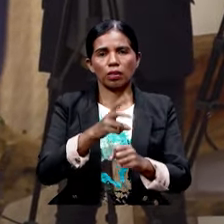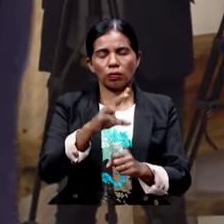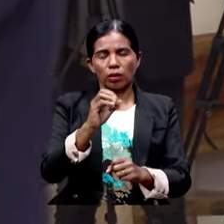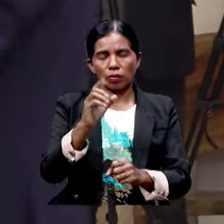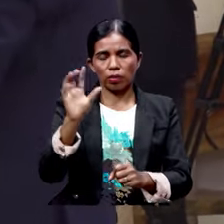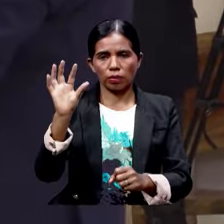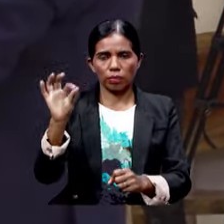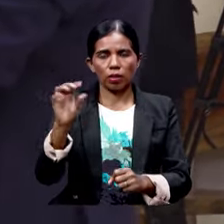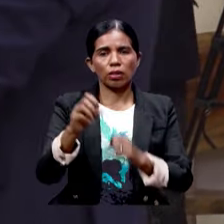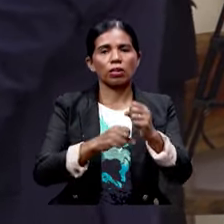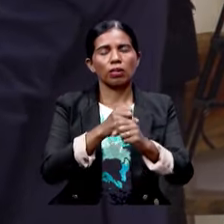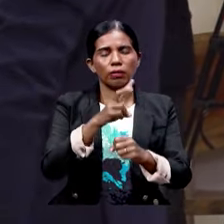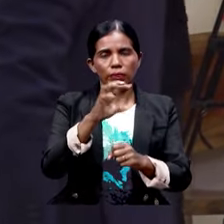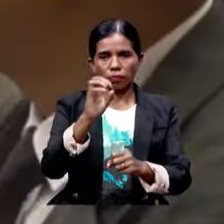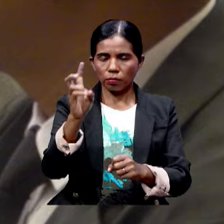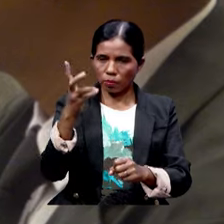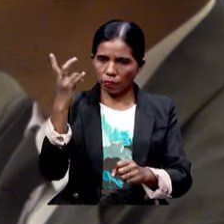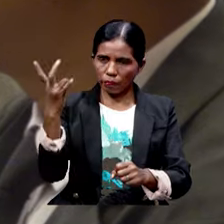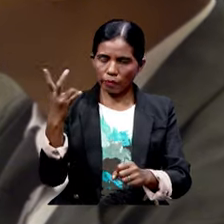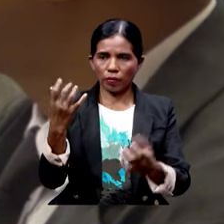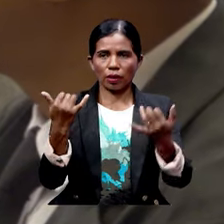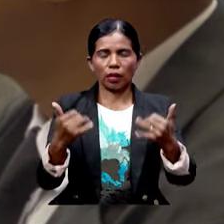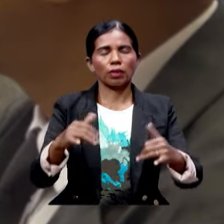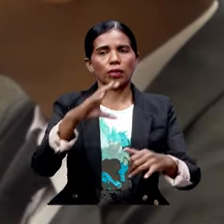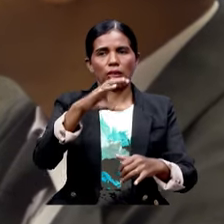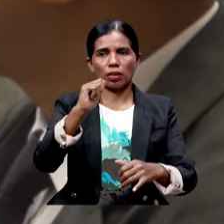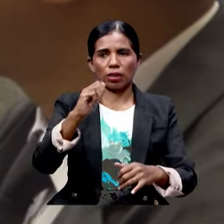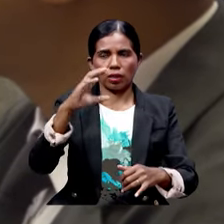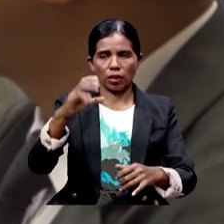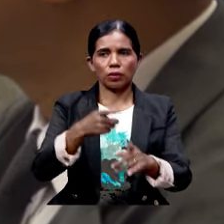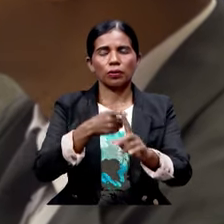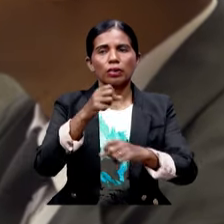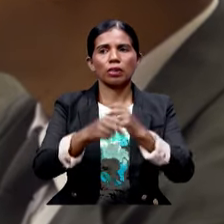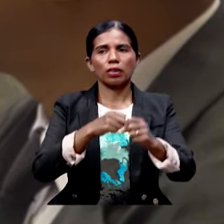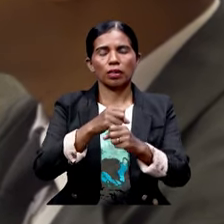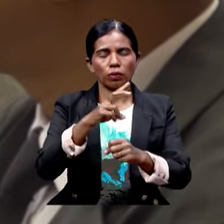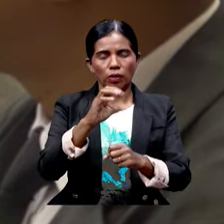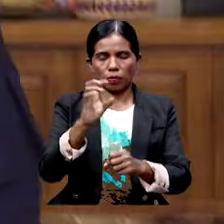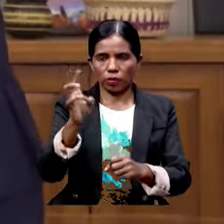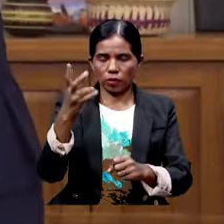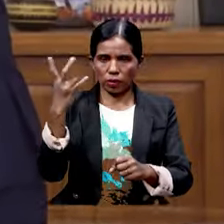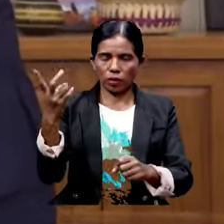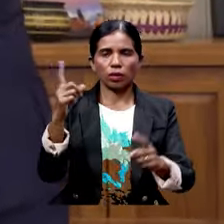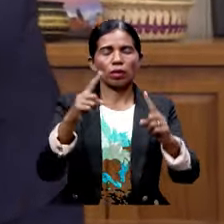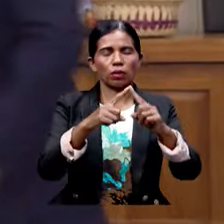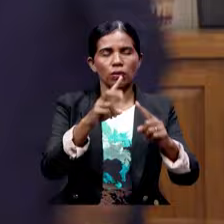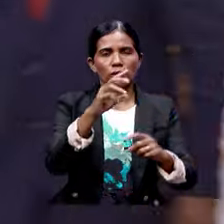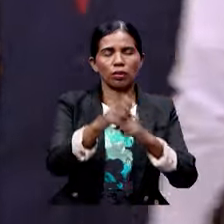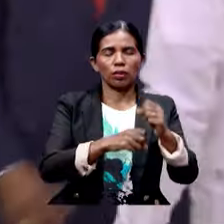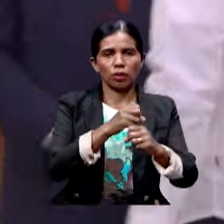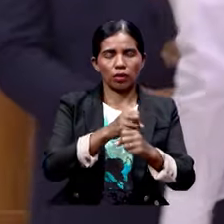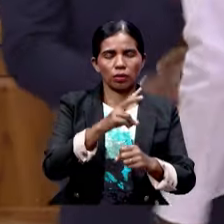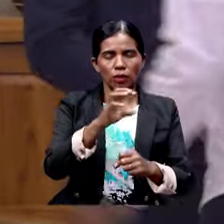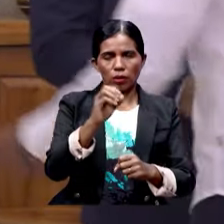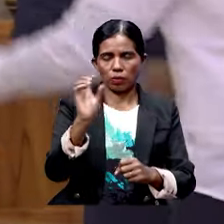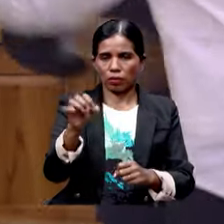san resingito, Ornai continua a assumi cargo, hanesan comisario, CAC, husi tinan rinrua san resingito, to tinan rinrua san resingida, no ya tinan rinrua